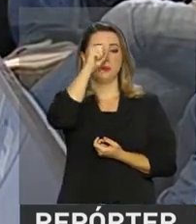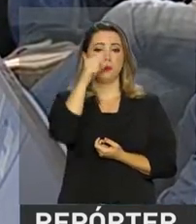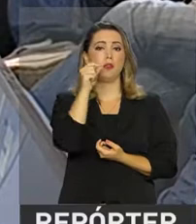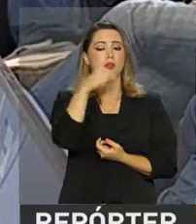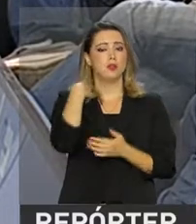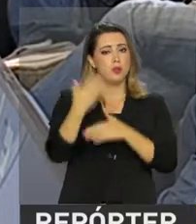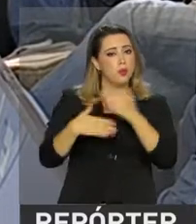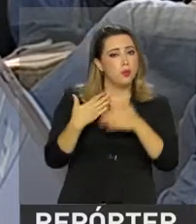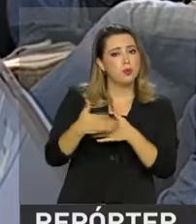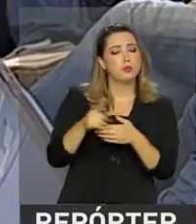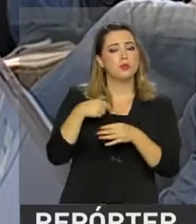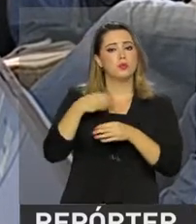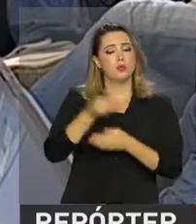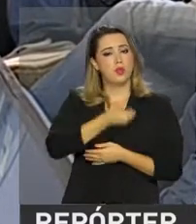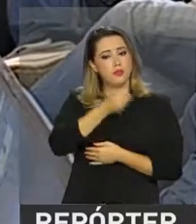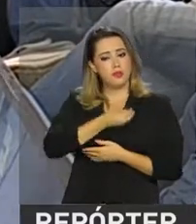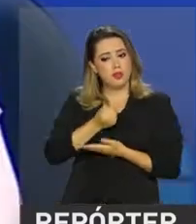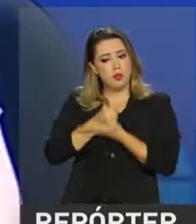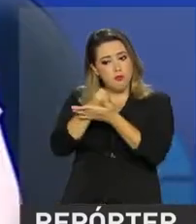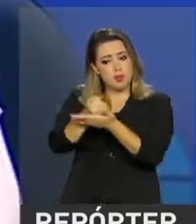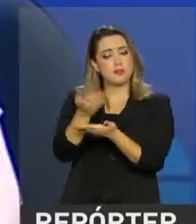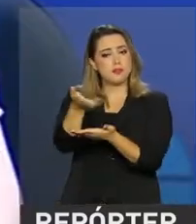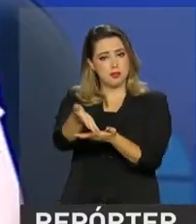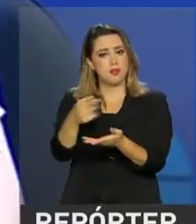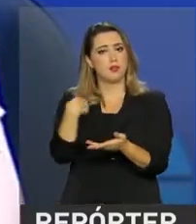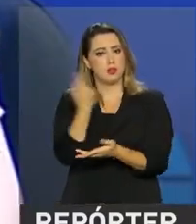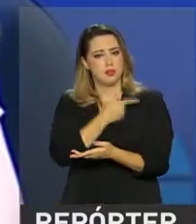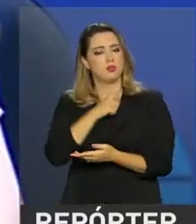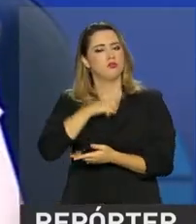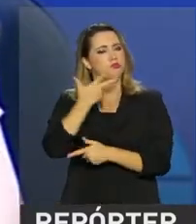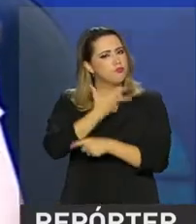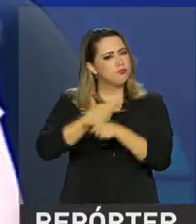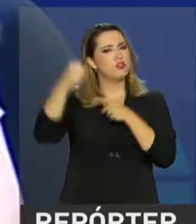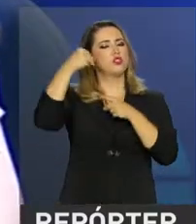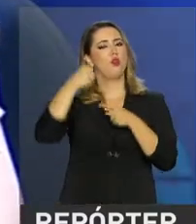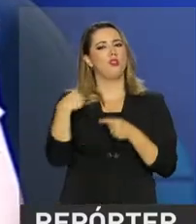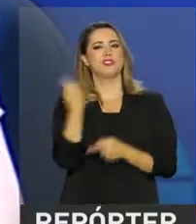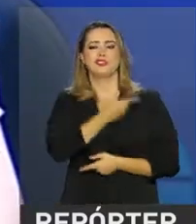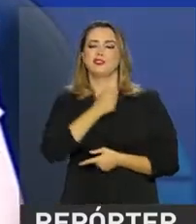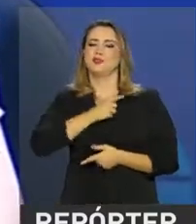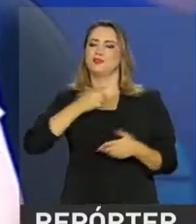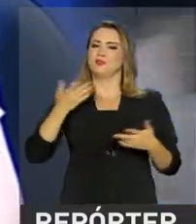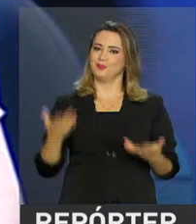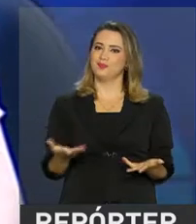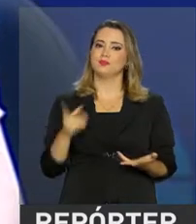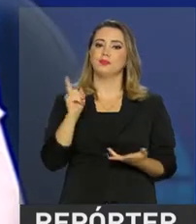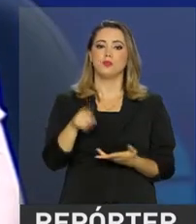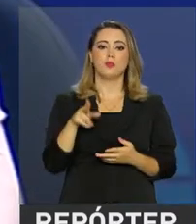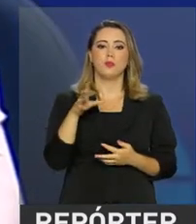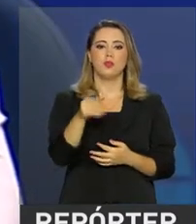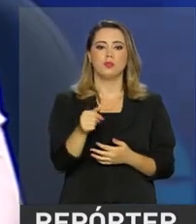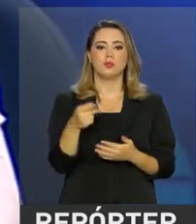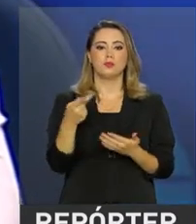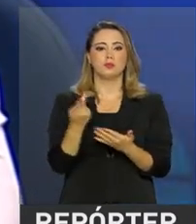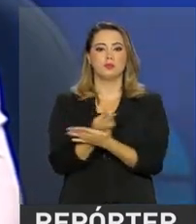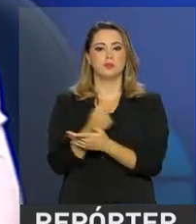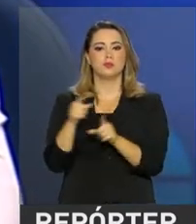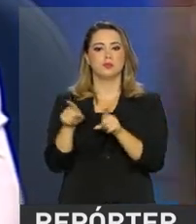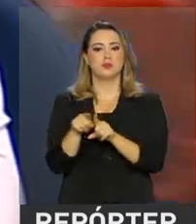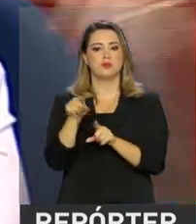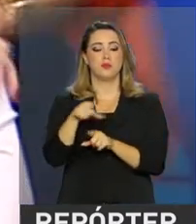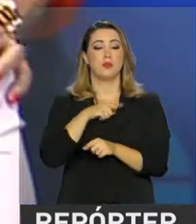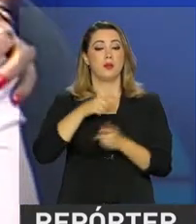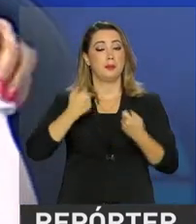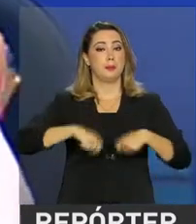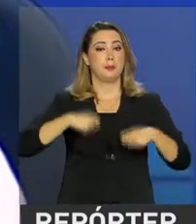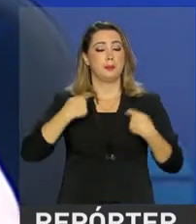uma parcela grande das suas vidas para que a gente pudesse ter o sucesso que tivemos. E isso tudo